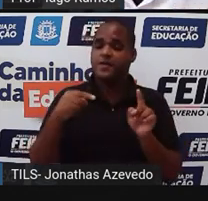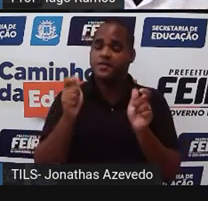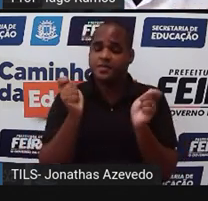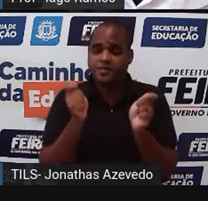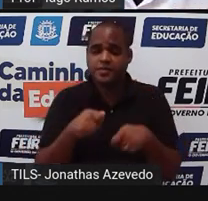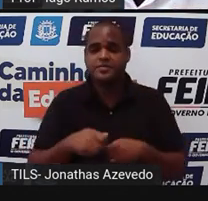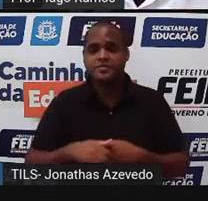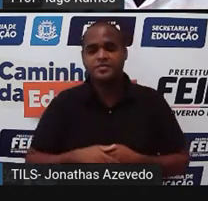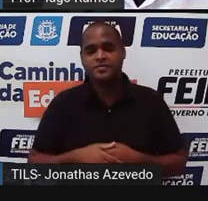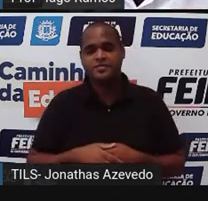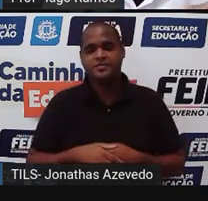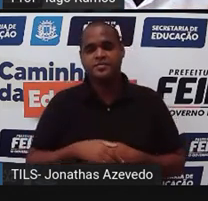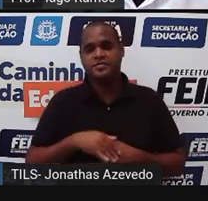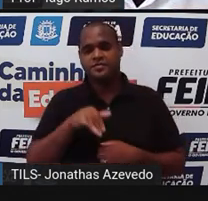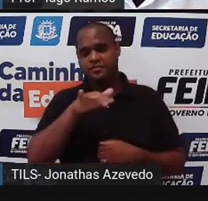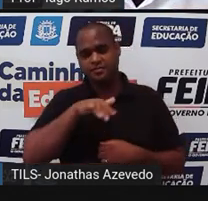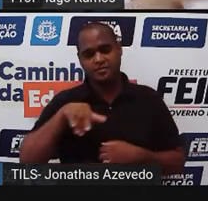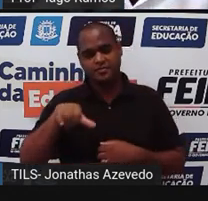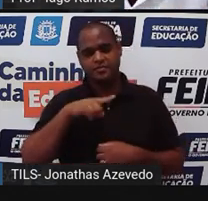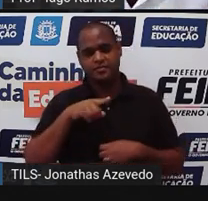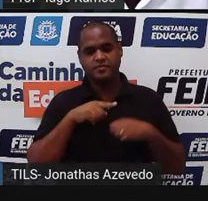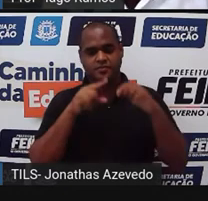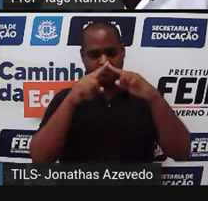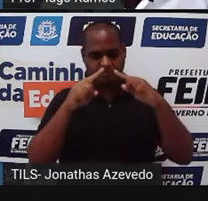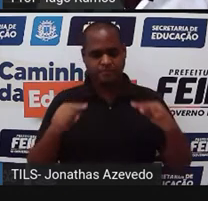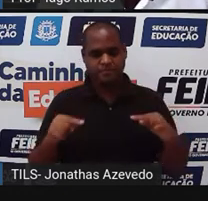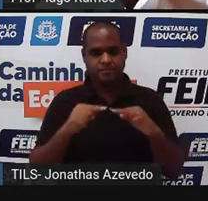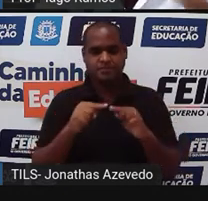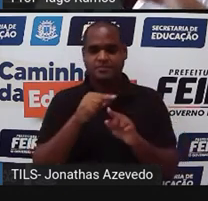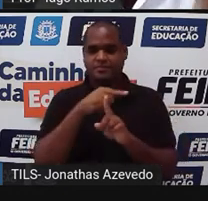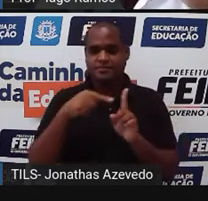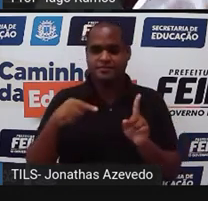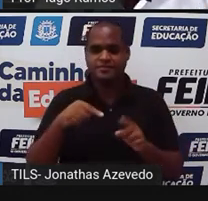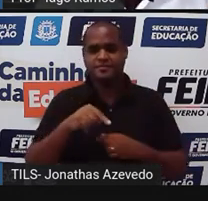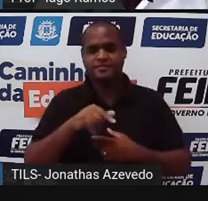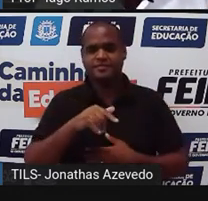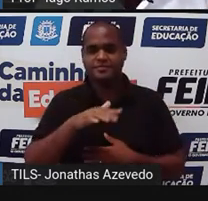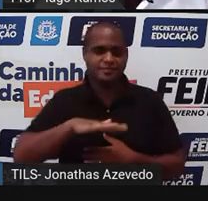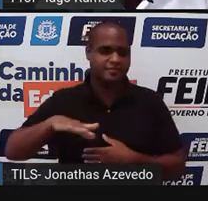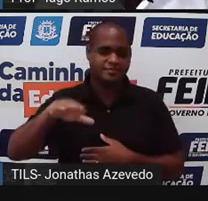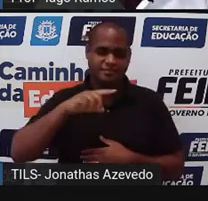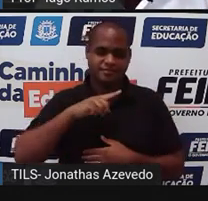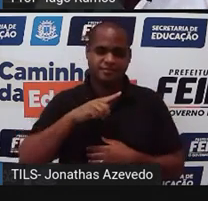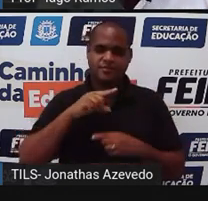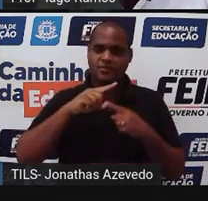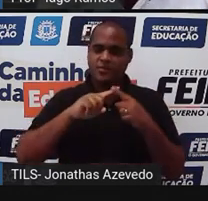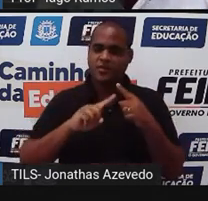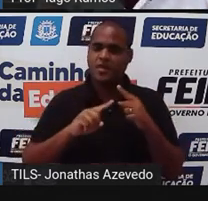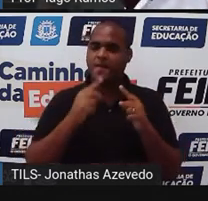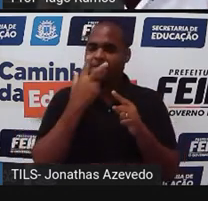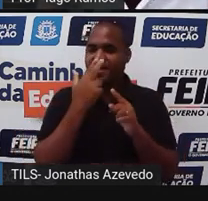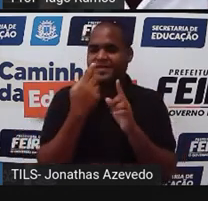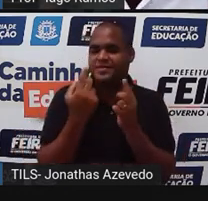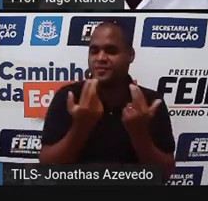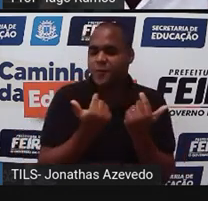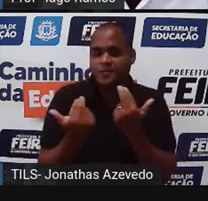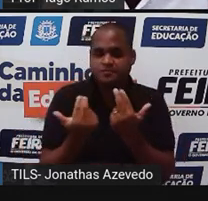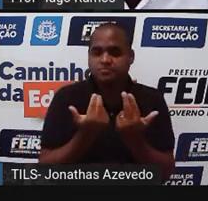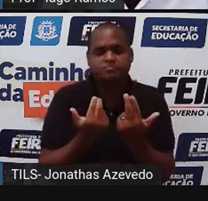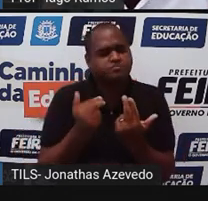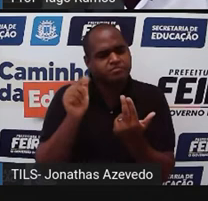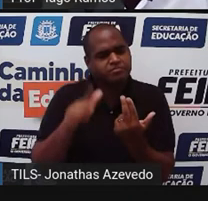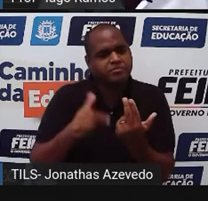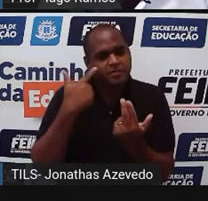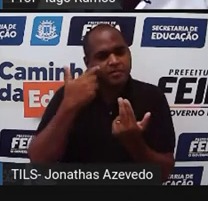bom né da área do retângulo que é formado por esses dois triângulos semelhantes e aí naquela